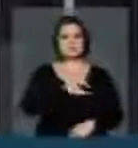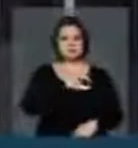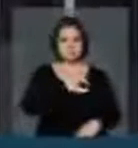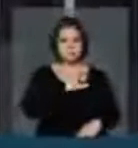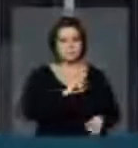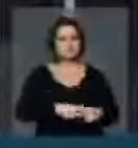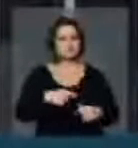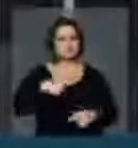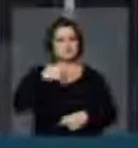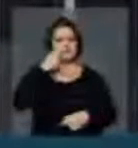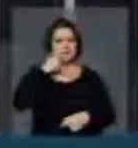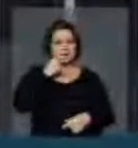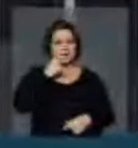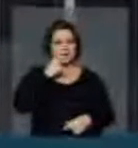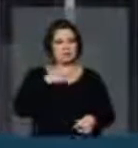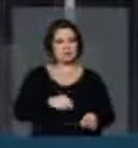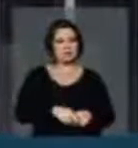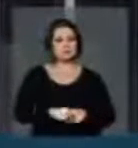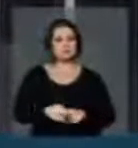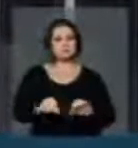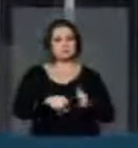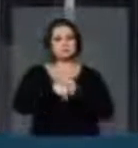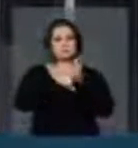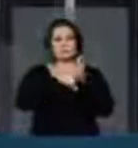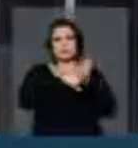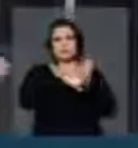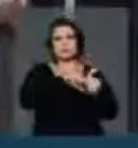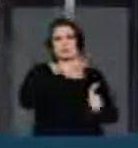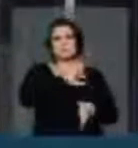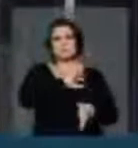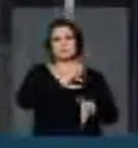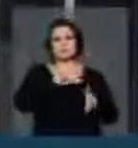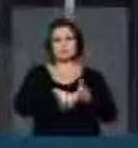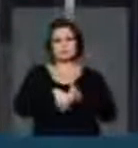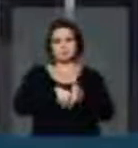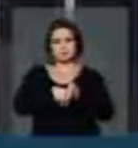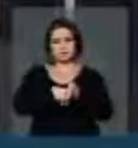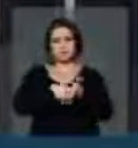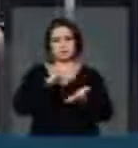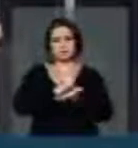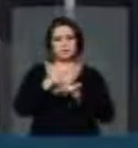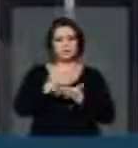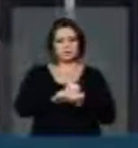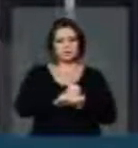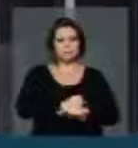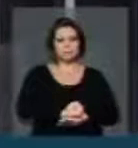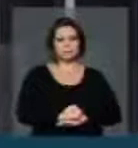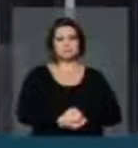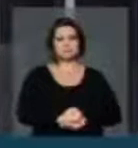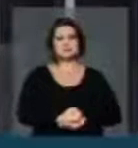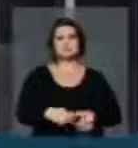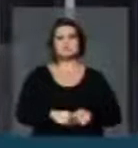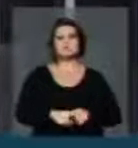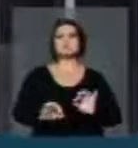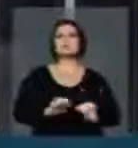Federal em Alagoas, os departamentos de investigação da Polícia Federal investiguem os contratos e os meios